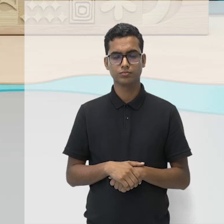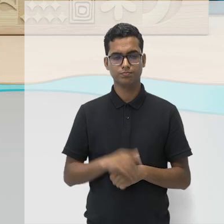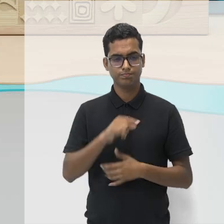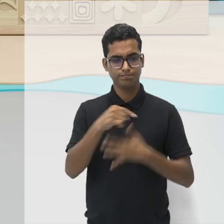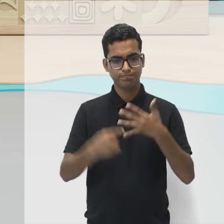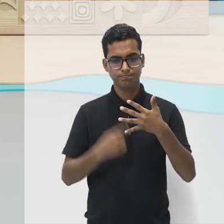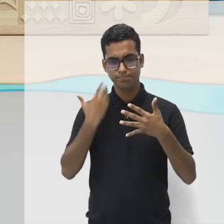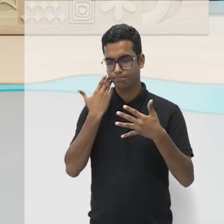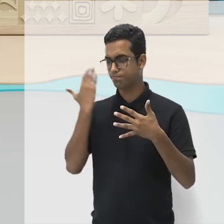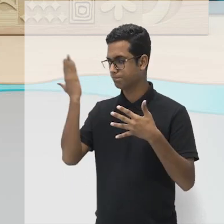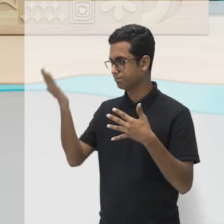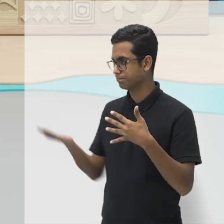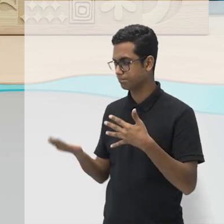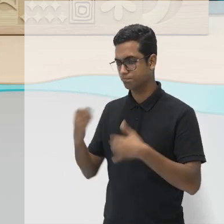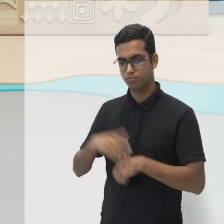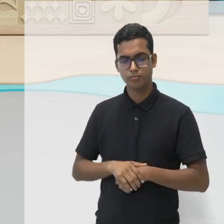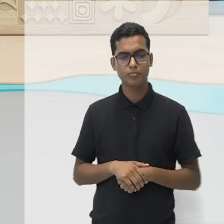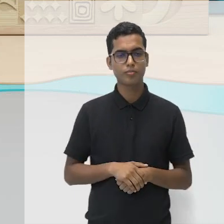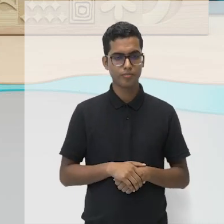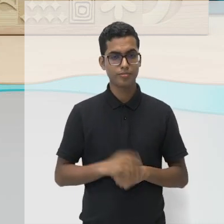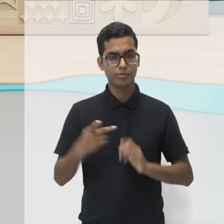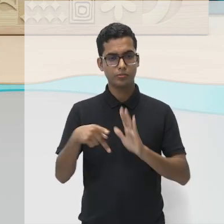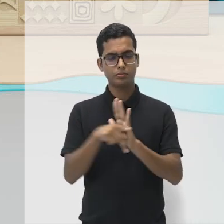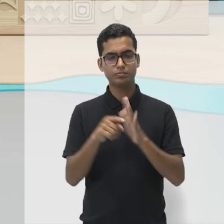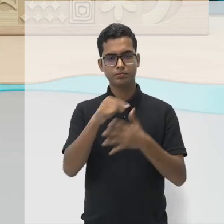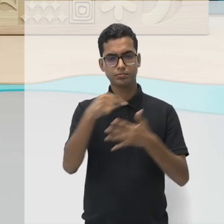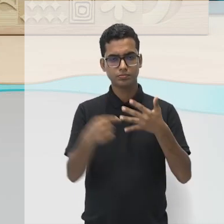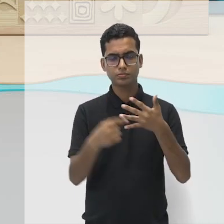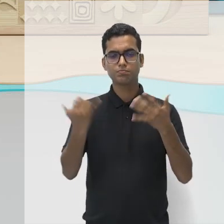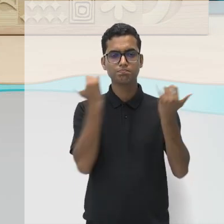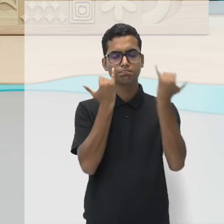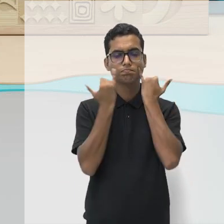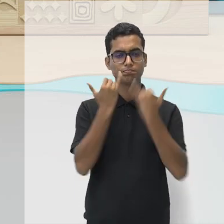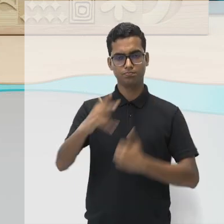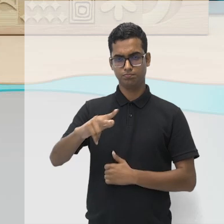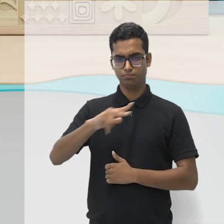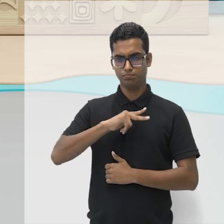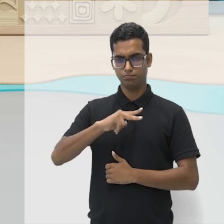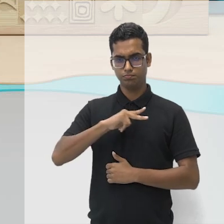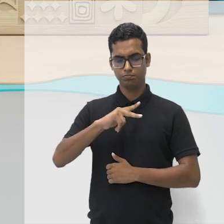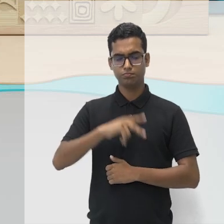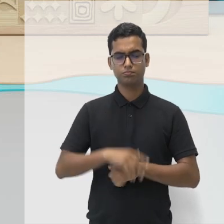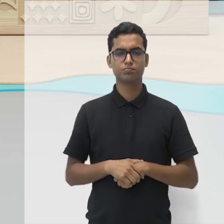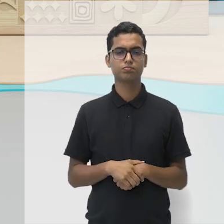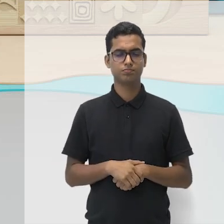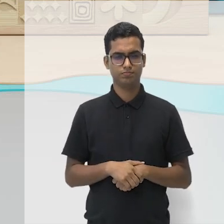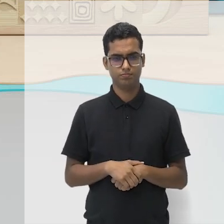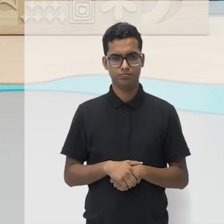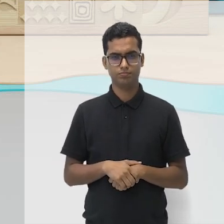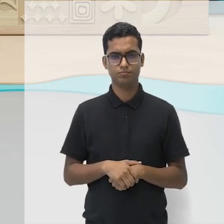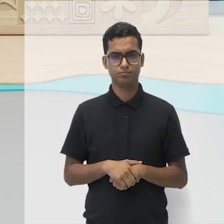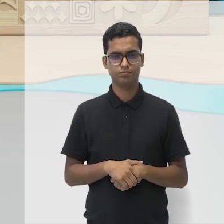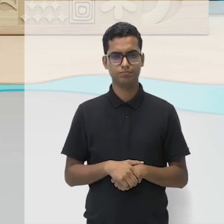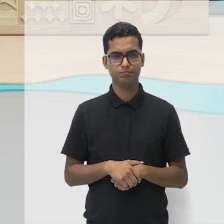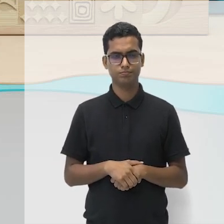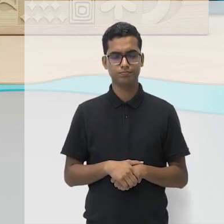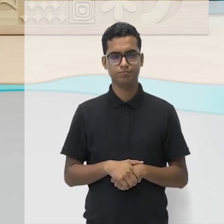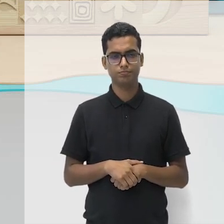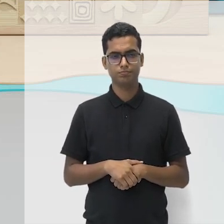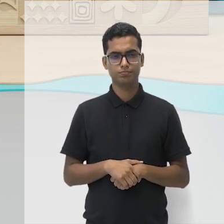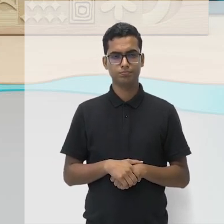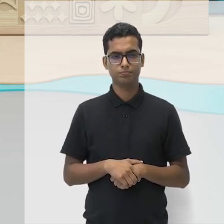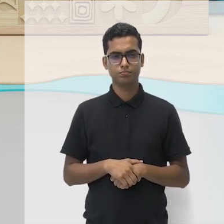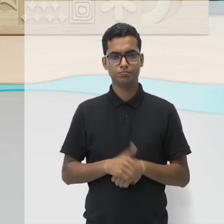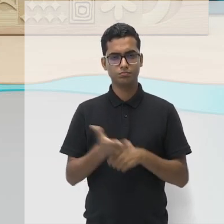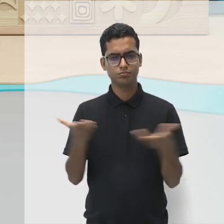information and preferences. São os aspectos aí relacionados à informação pessoal, tá certo? Bom, dito isso, a gente